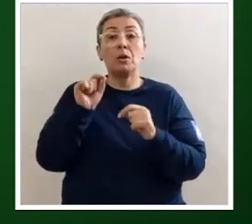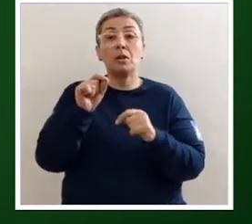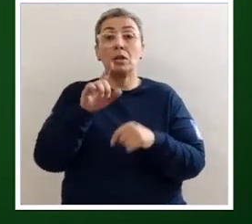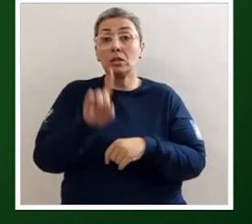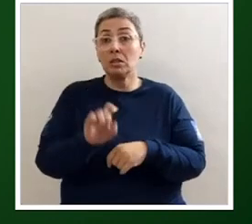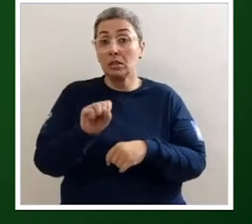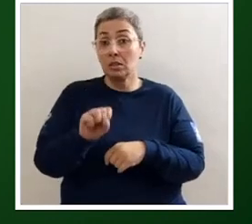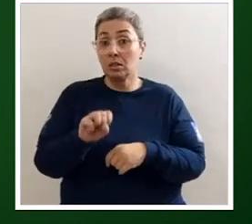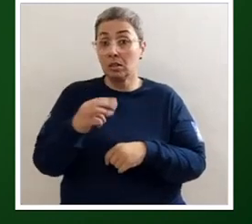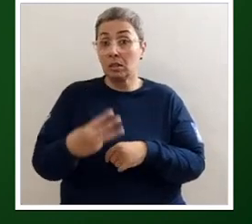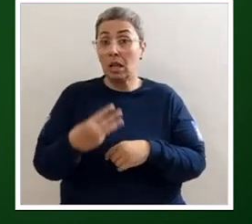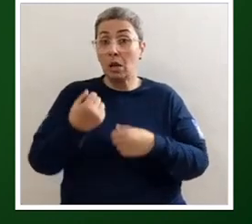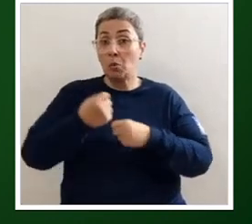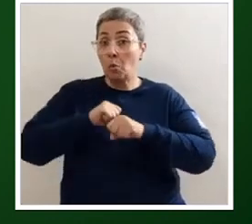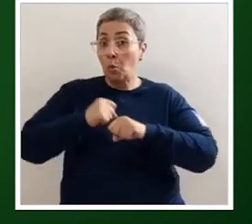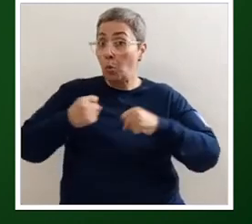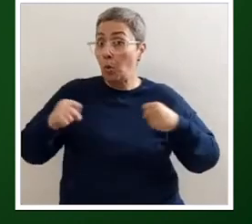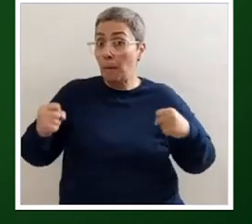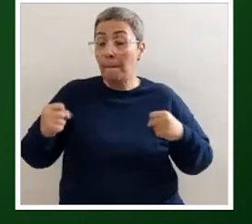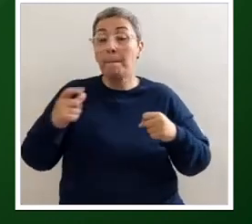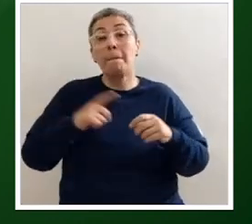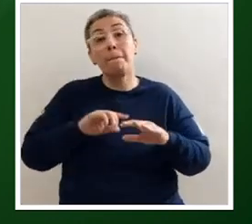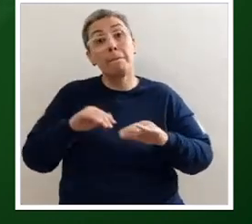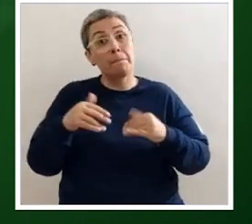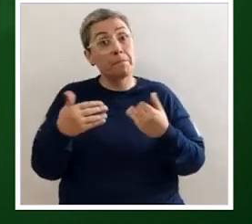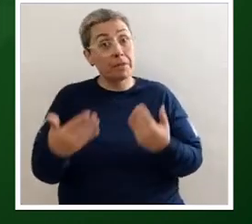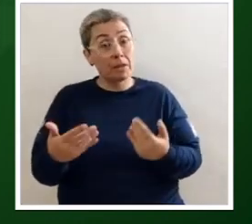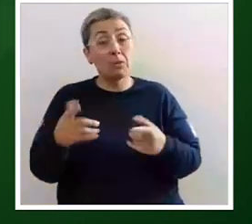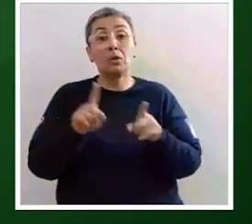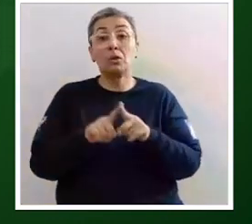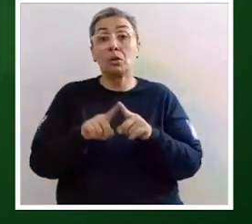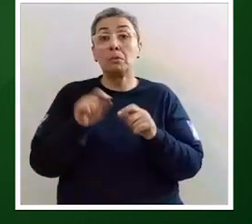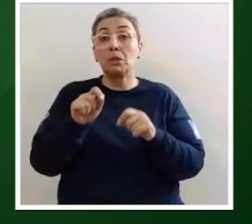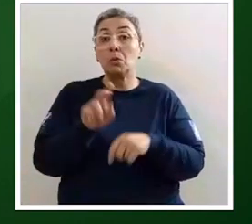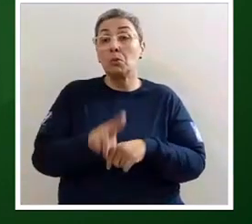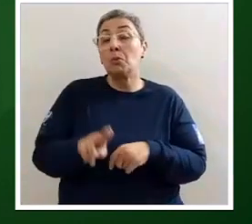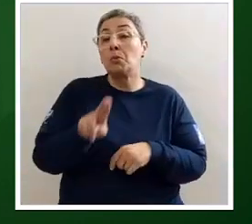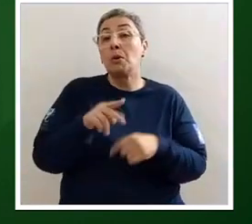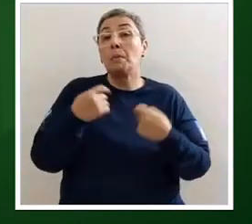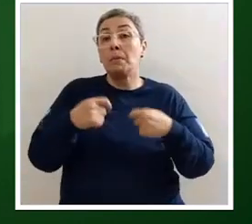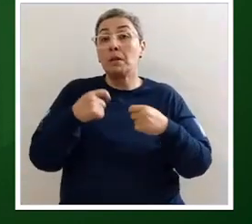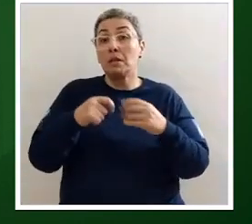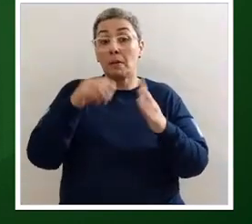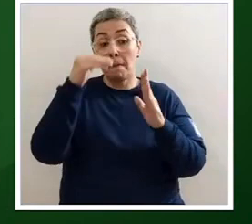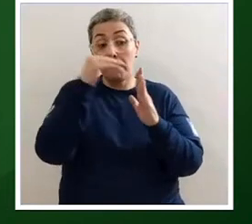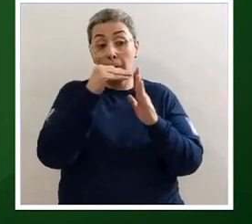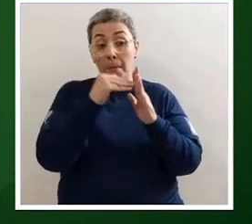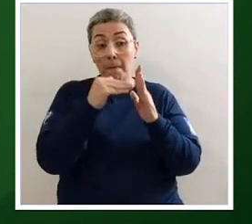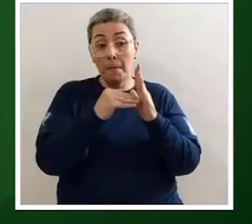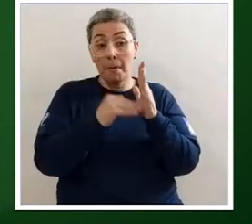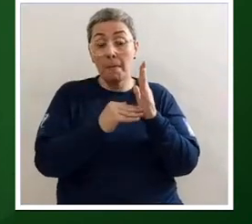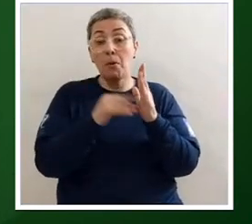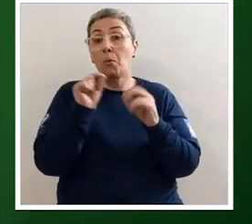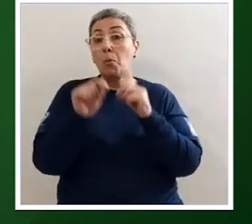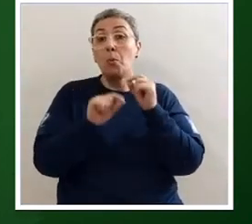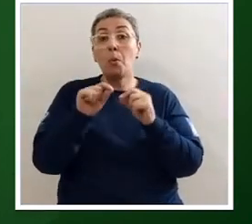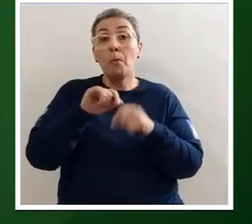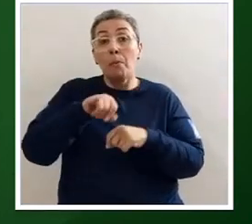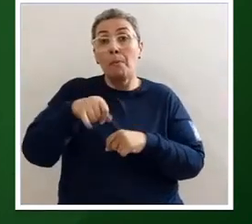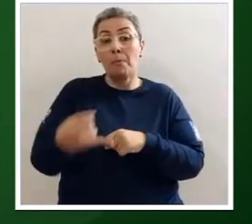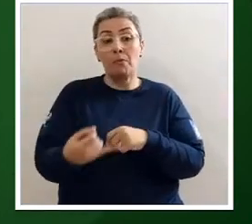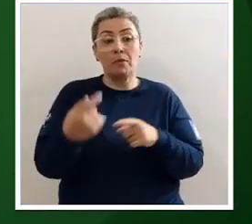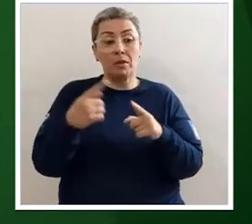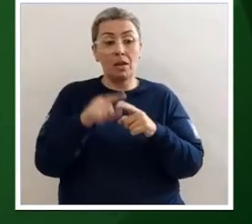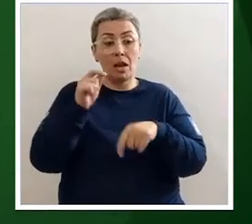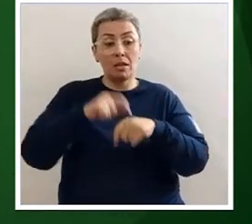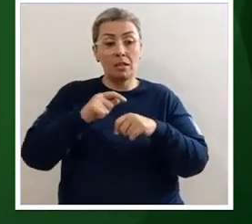nossa diretoria ela é muito grande então nós tivemos que usar de critérios de como a gente aproveitaria